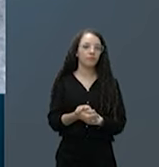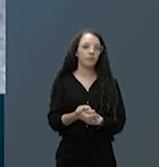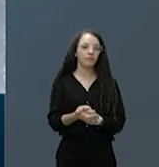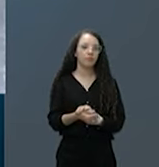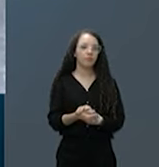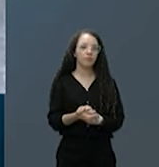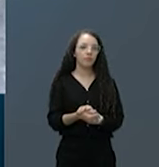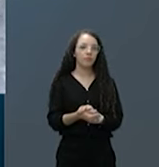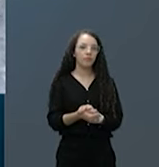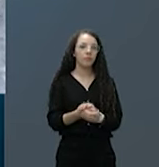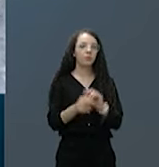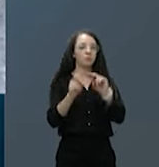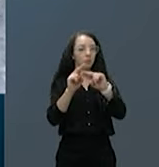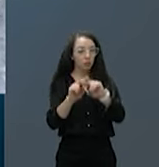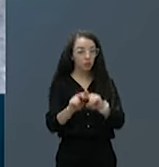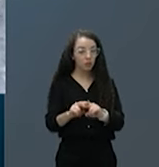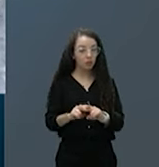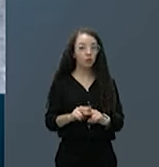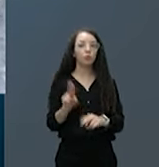me apoio